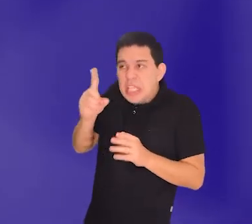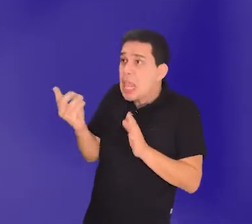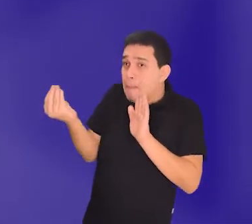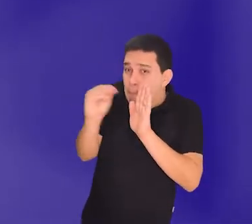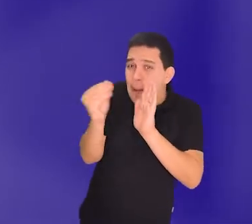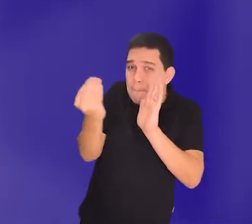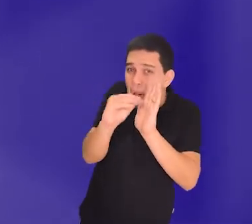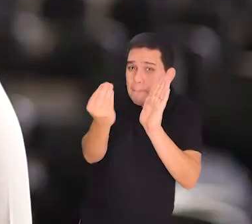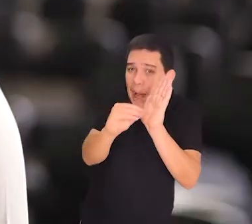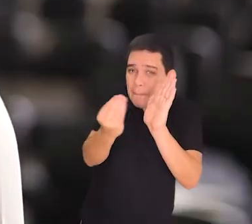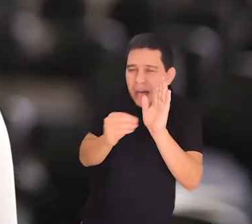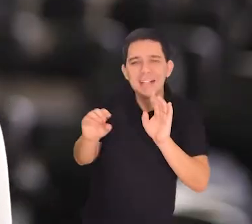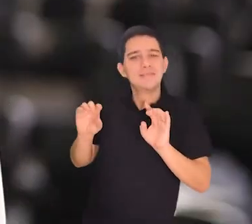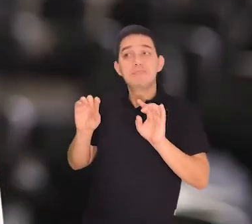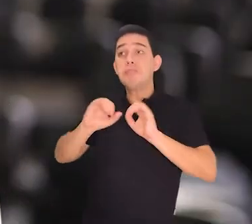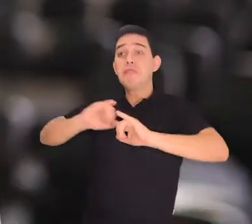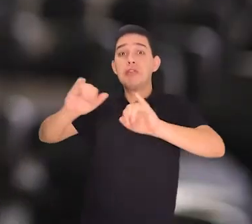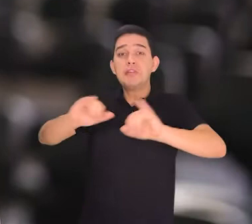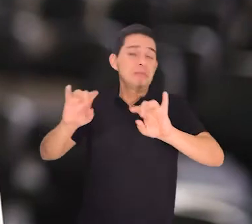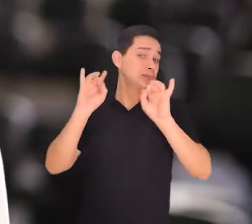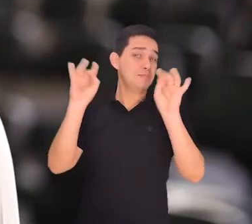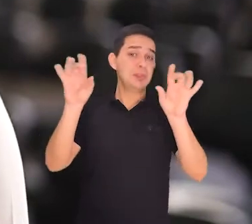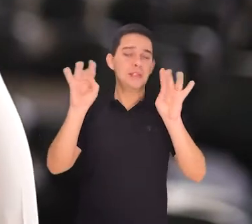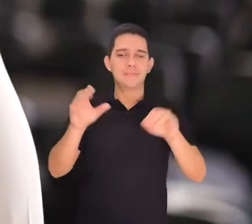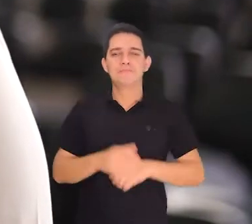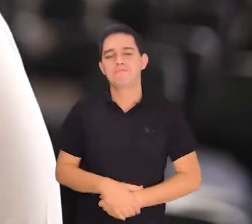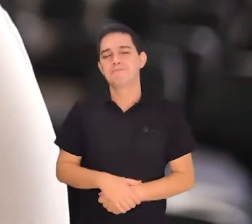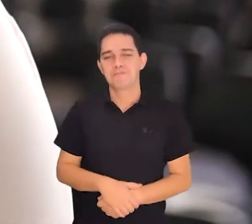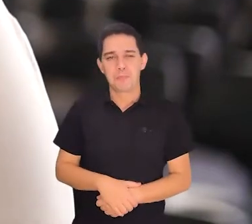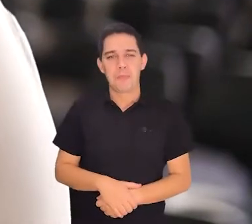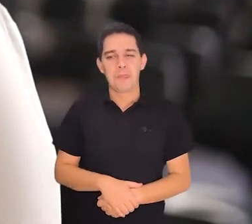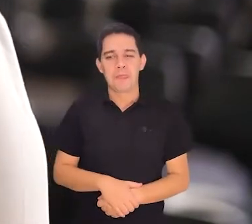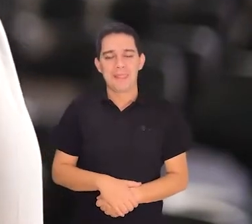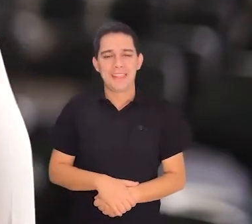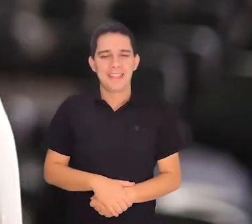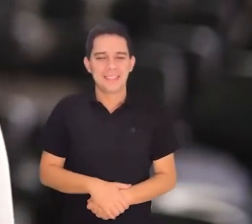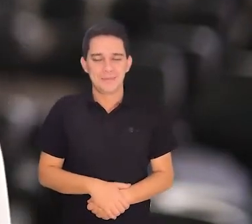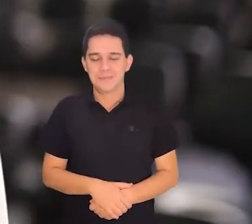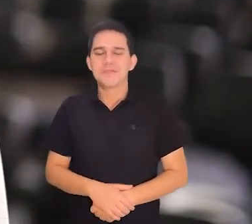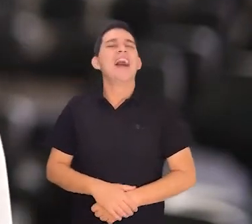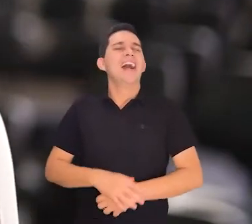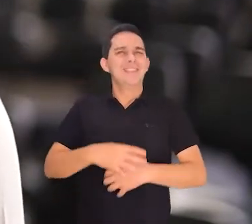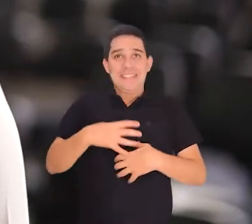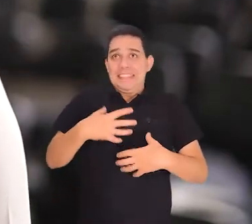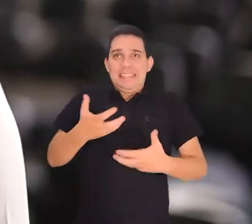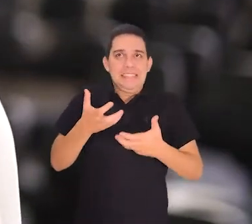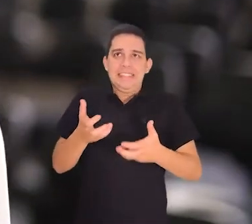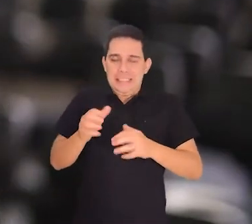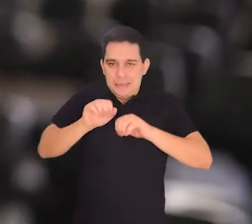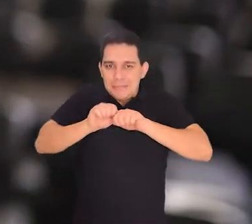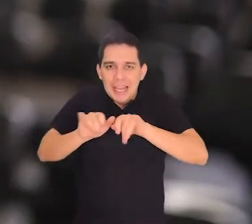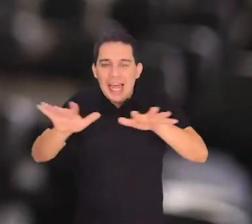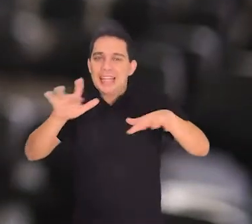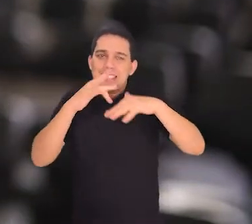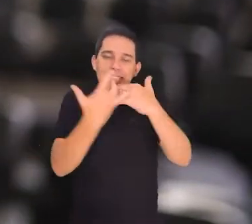de especiais. Eu senti a necessidade, embora seja bastante difícil, porque criar conteúdo não é fácil, né?